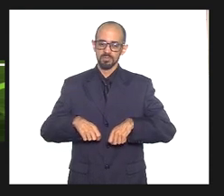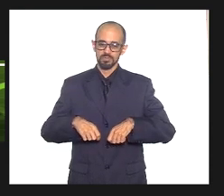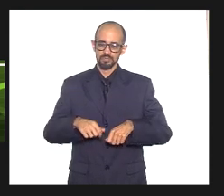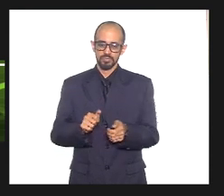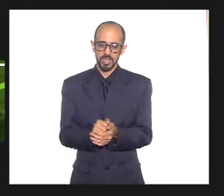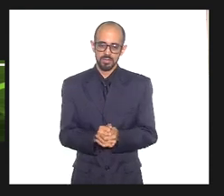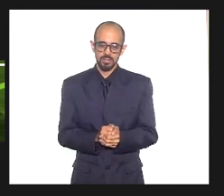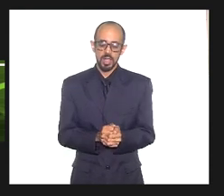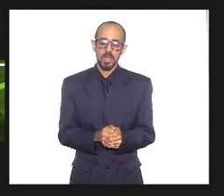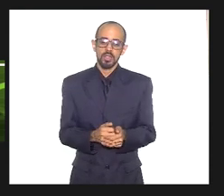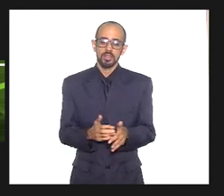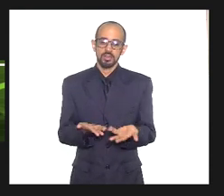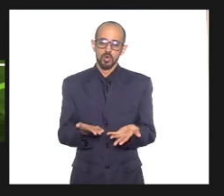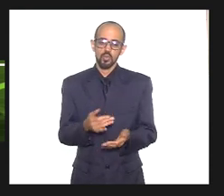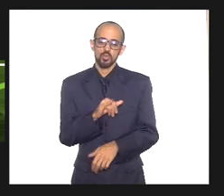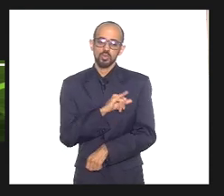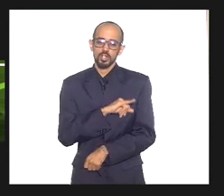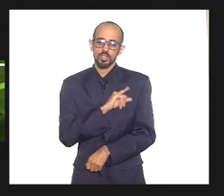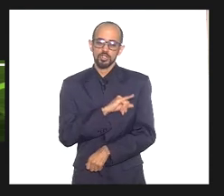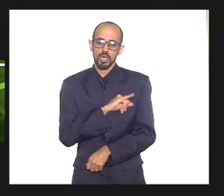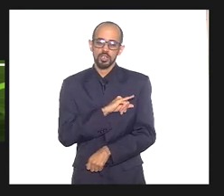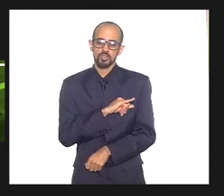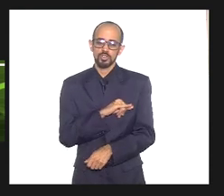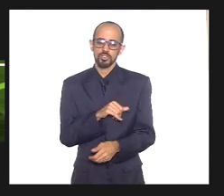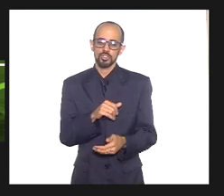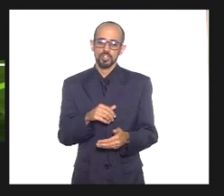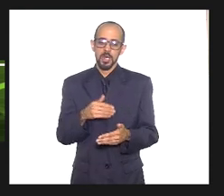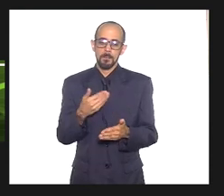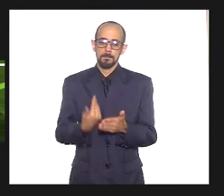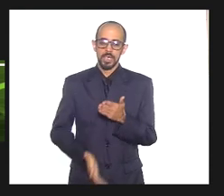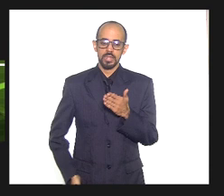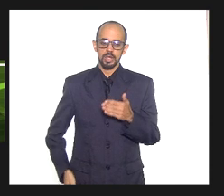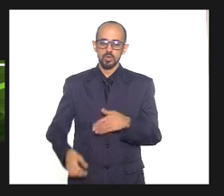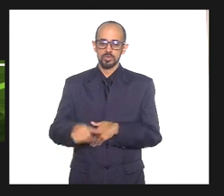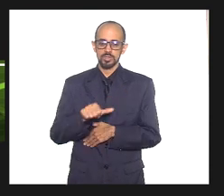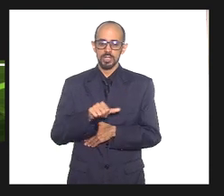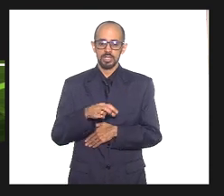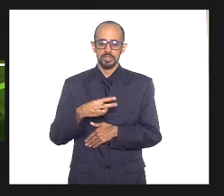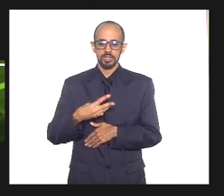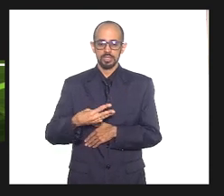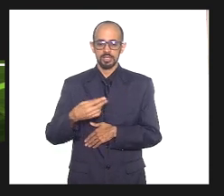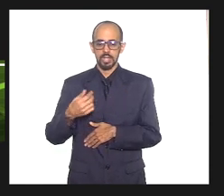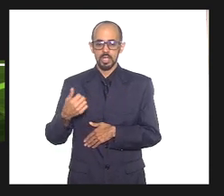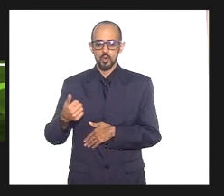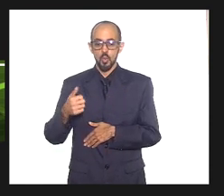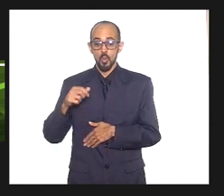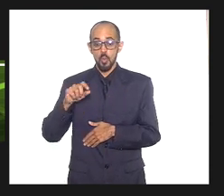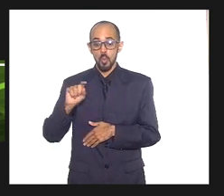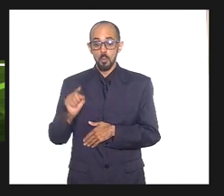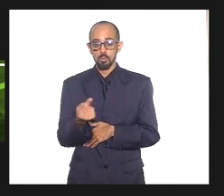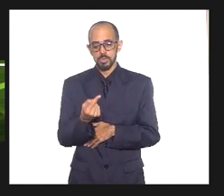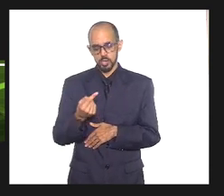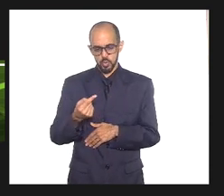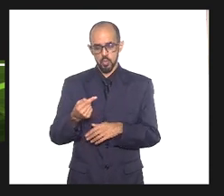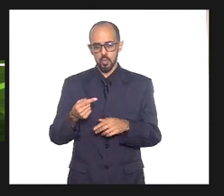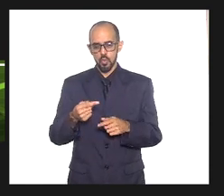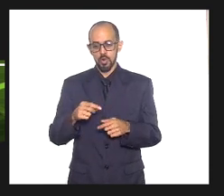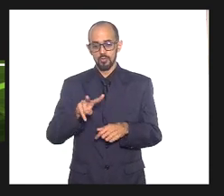caso do Rio de Janeiro, nós perdemos 131 mil postos de trabalho e